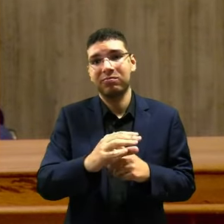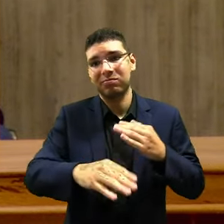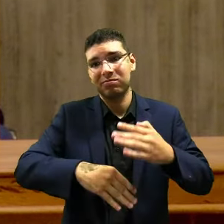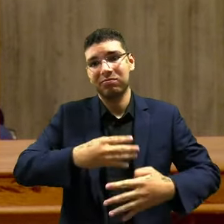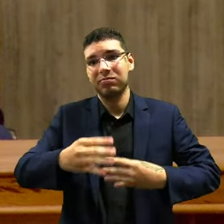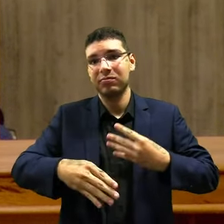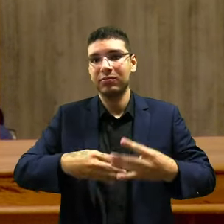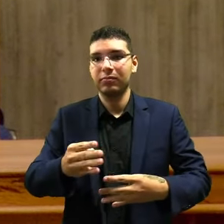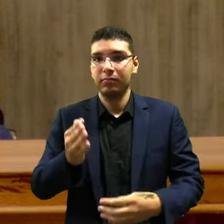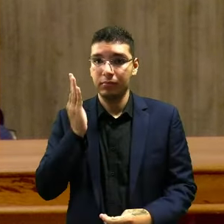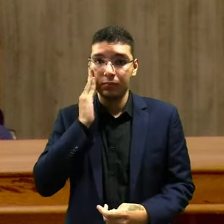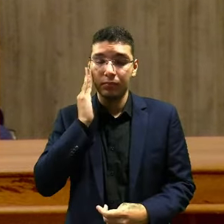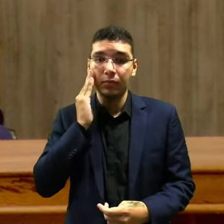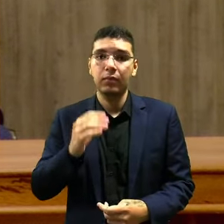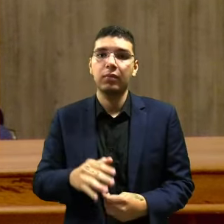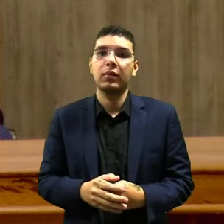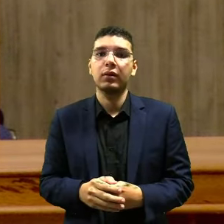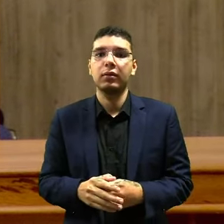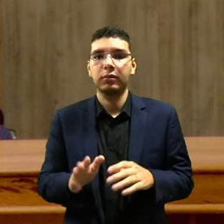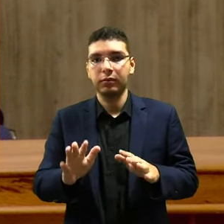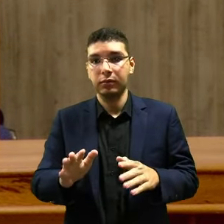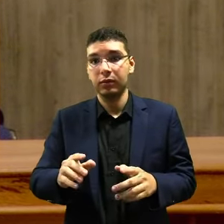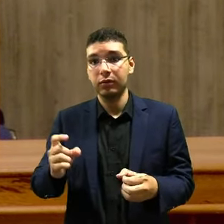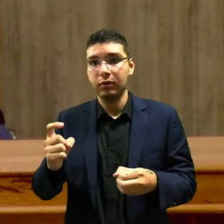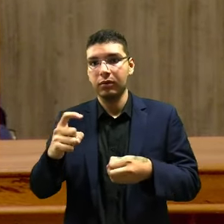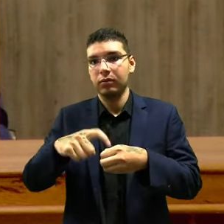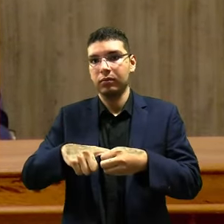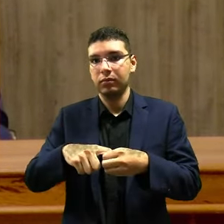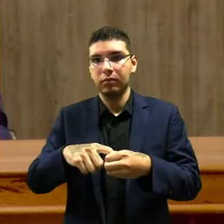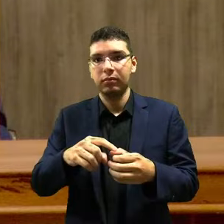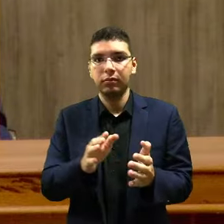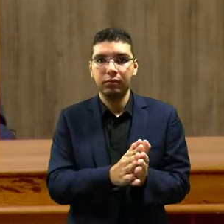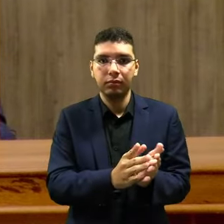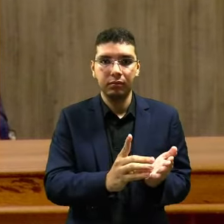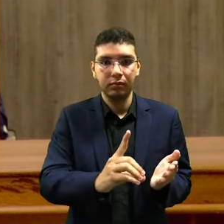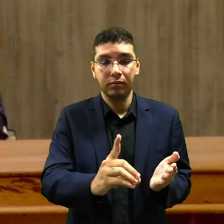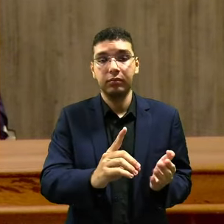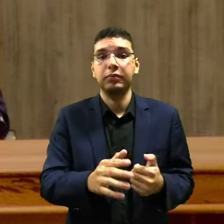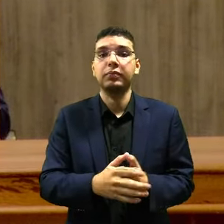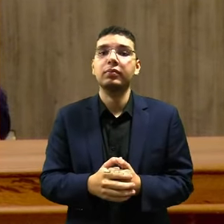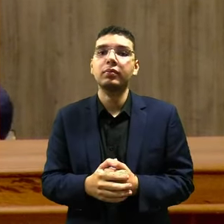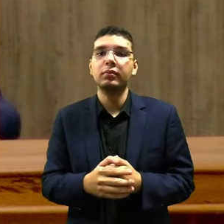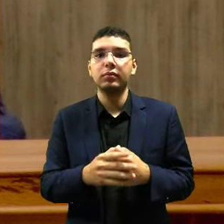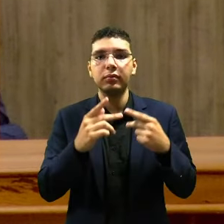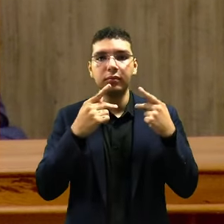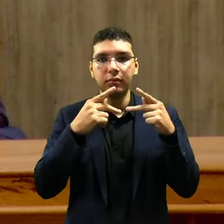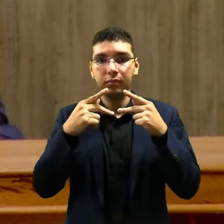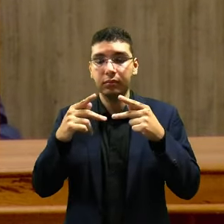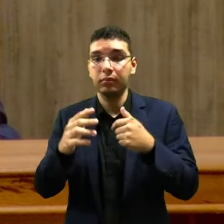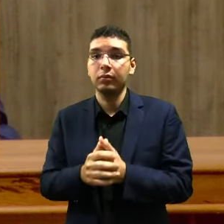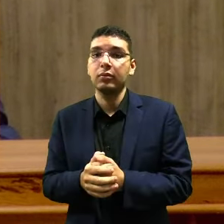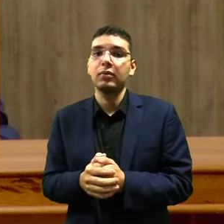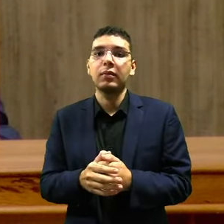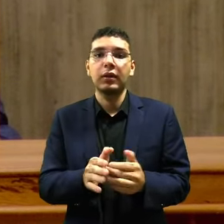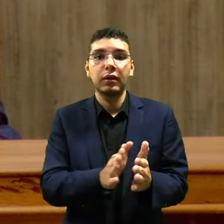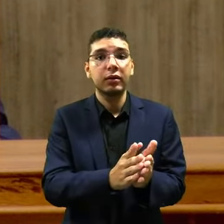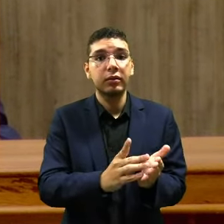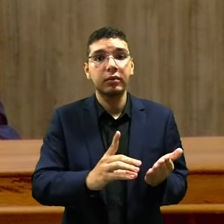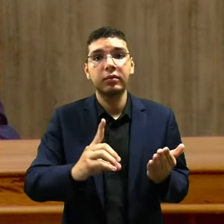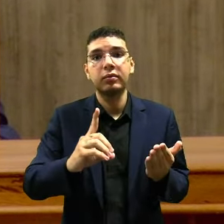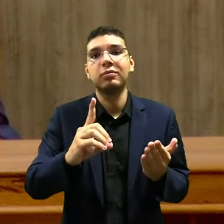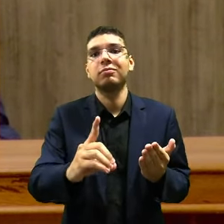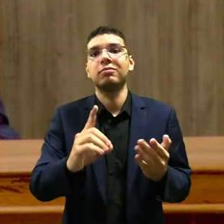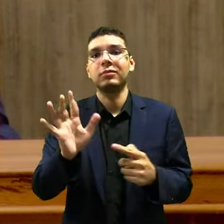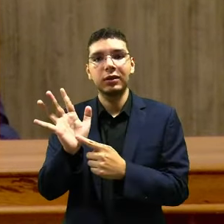veja bem nós podemos analisar que a Bíblia a palavra de Deus ela está